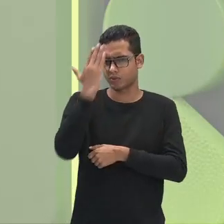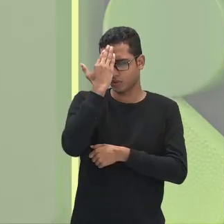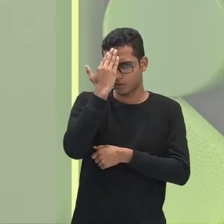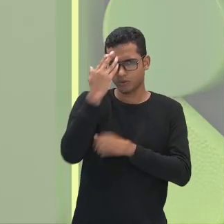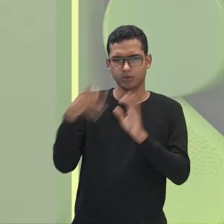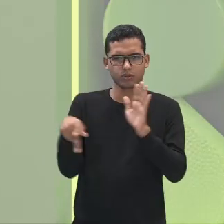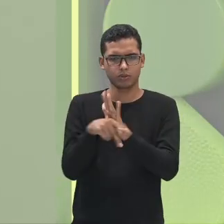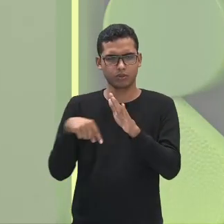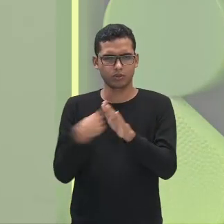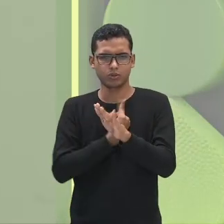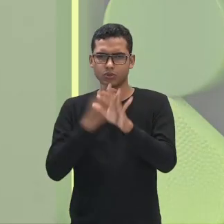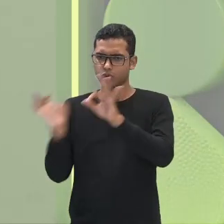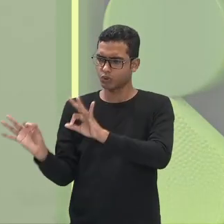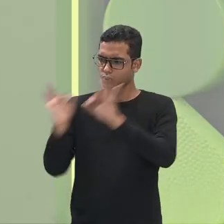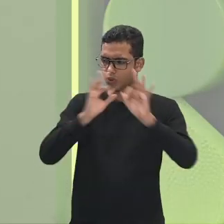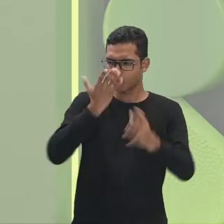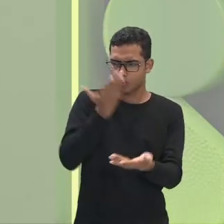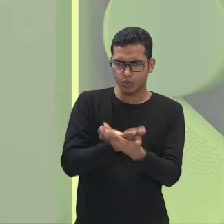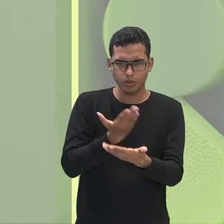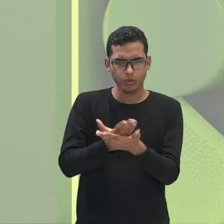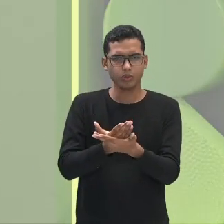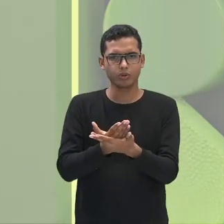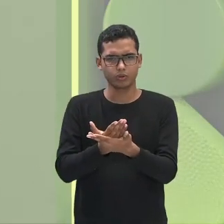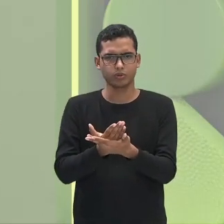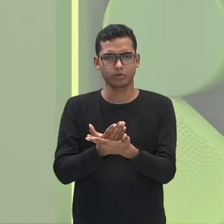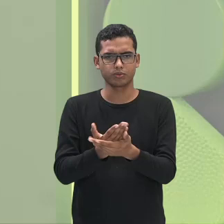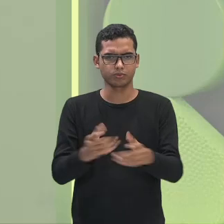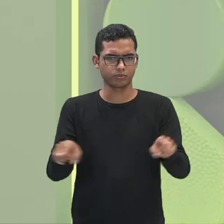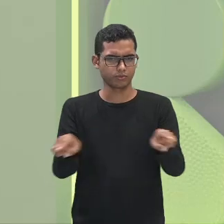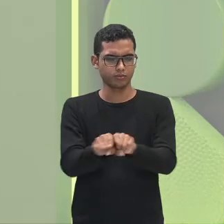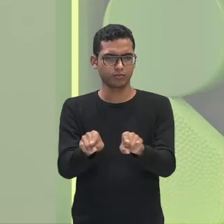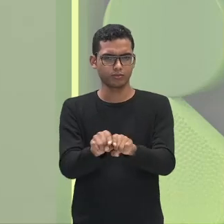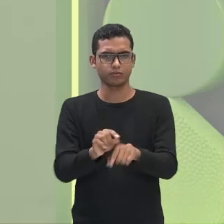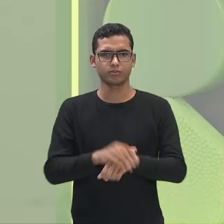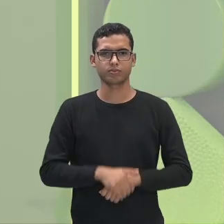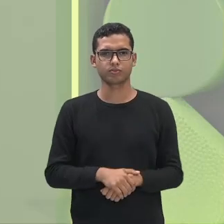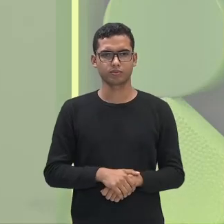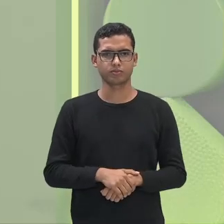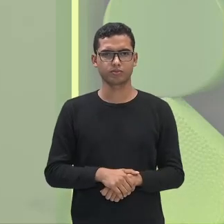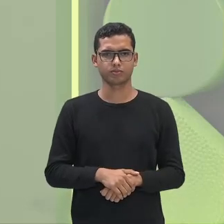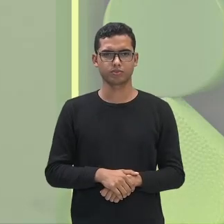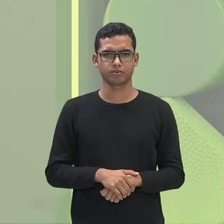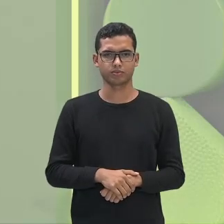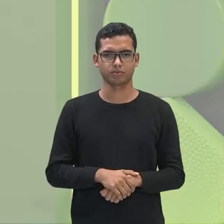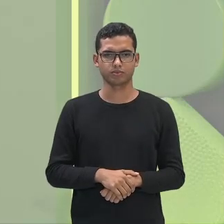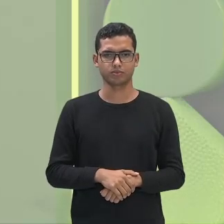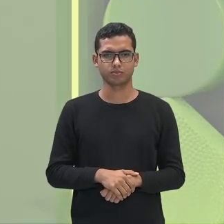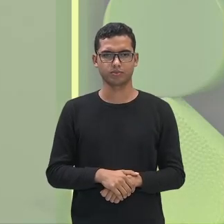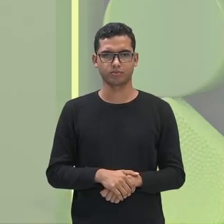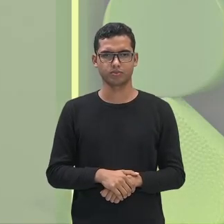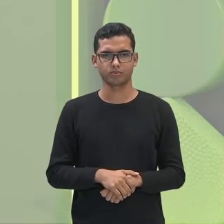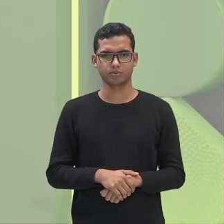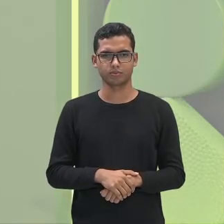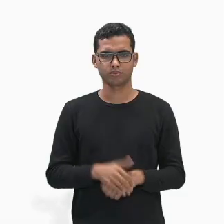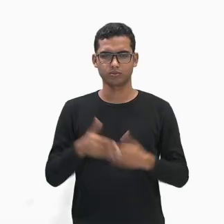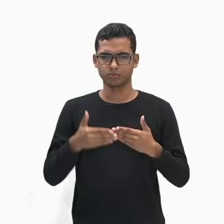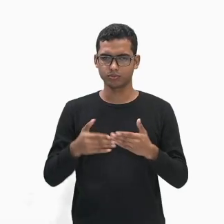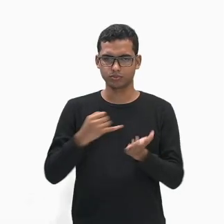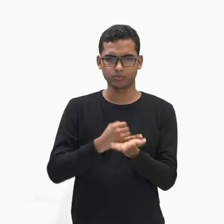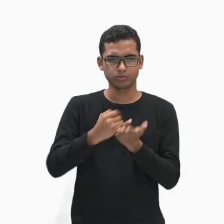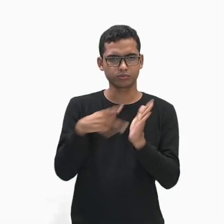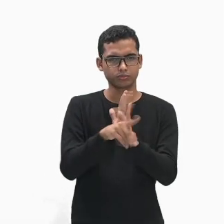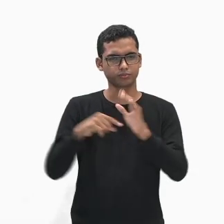nós vimos e ouvimos e assistimos do vídeo, nós temos aí a introdução ao átomo. Vejam.